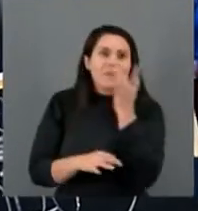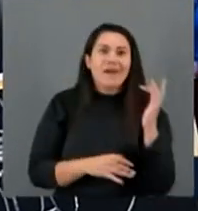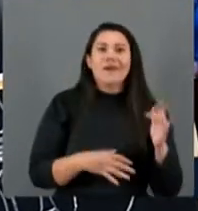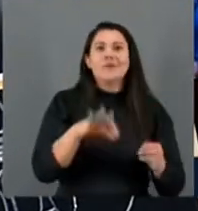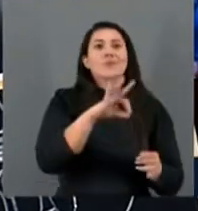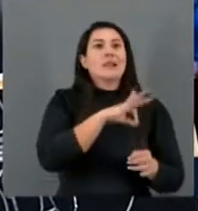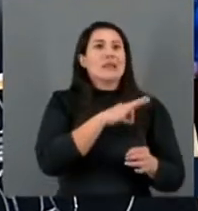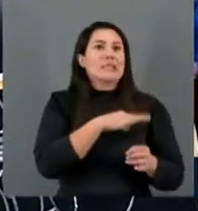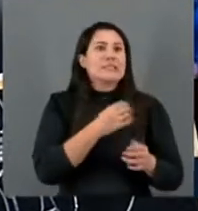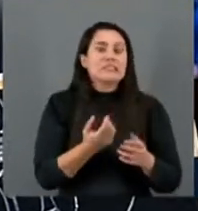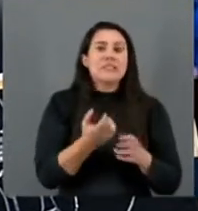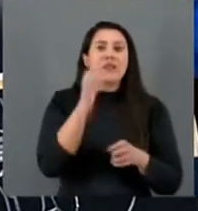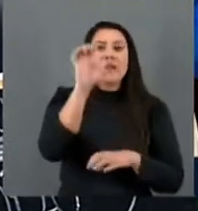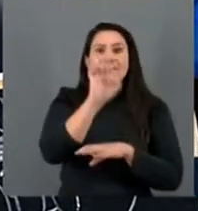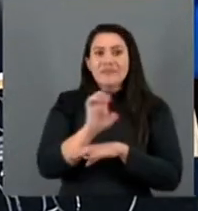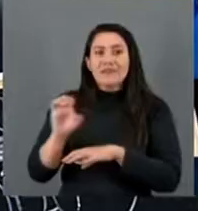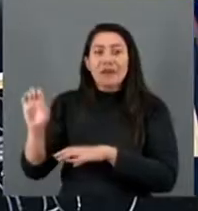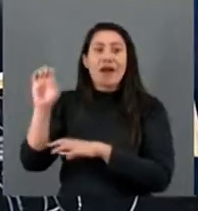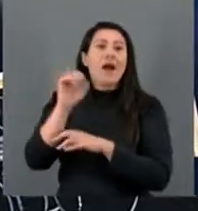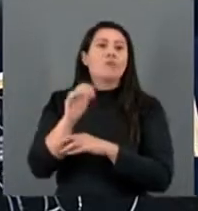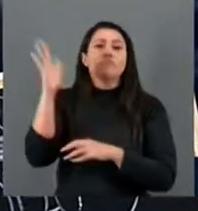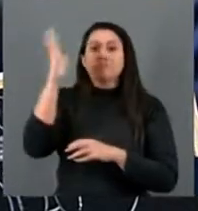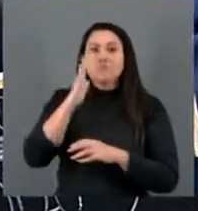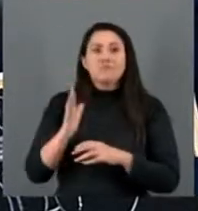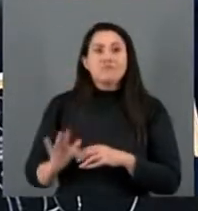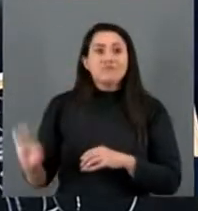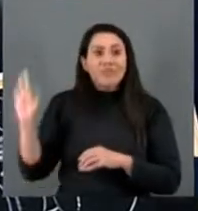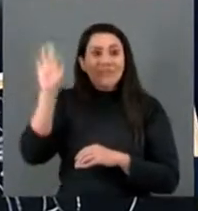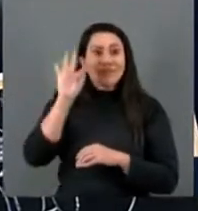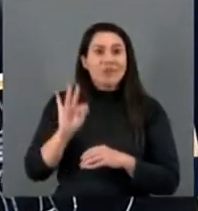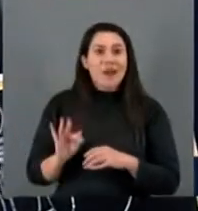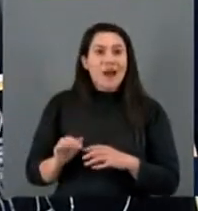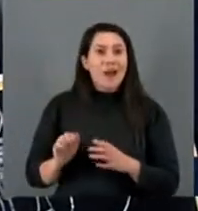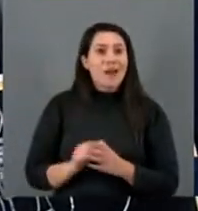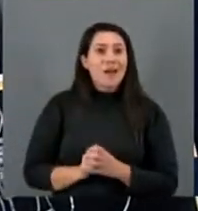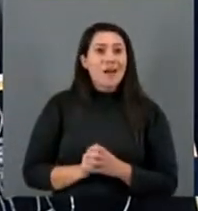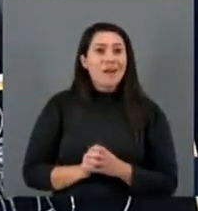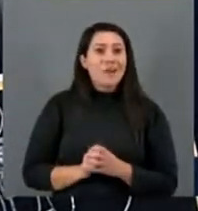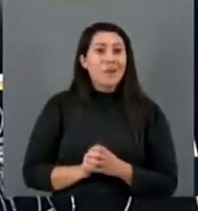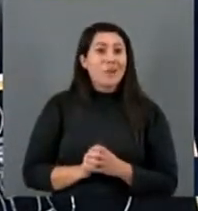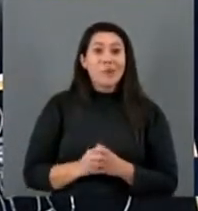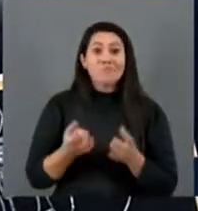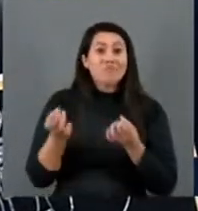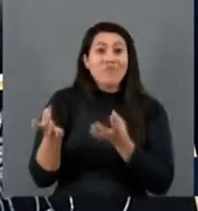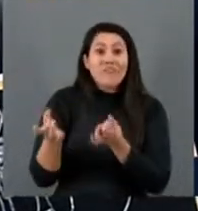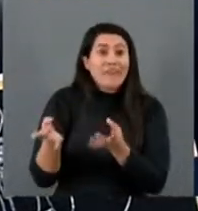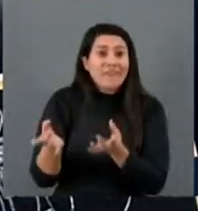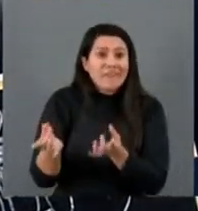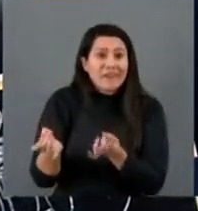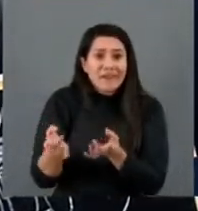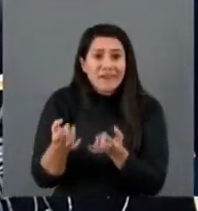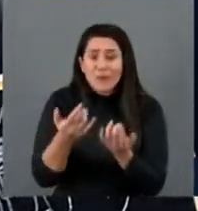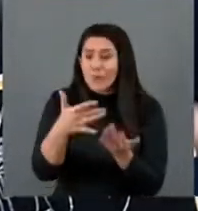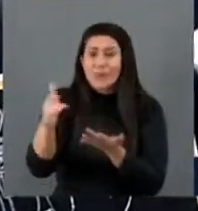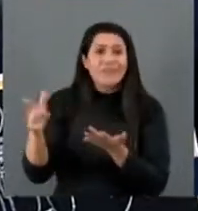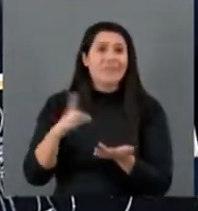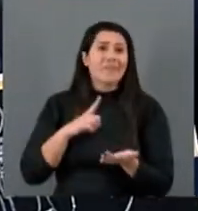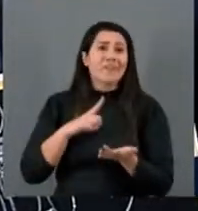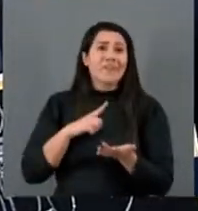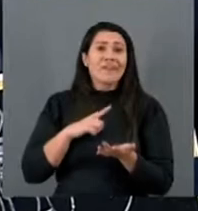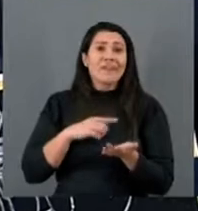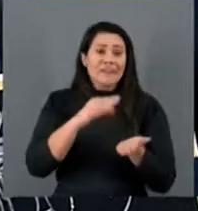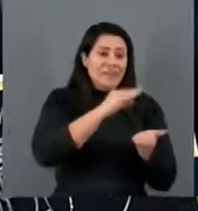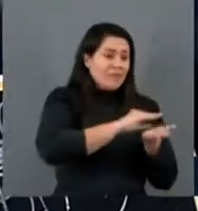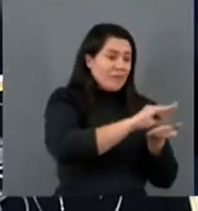município, Estado, União, Receita Federal importunando. Venda o seu negócio, bote o dinheiro no mercado financeiro e